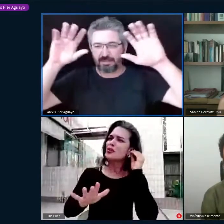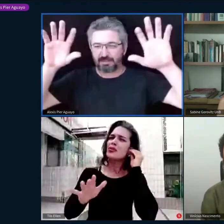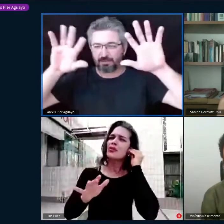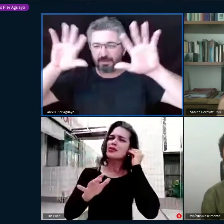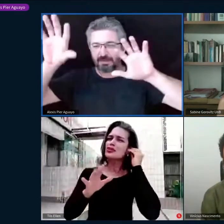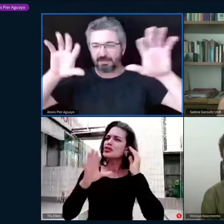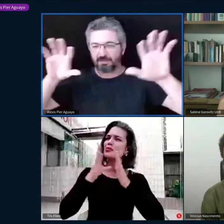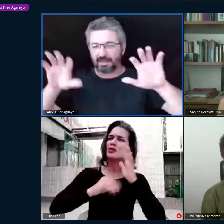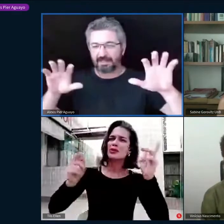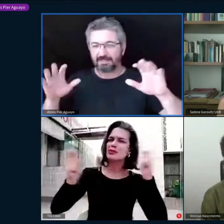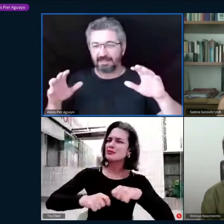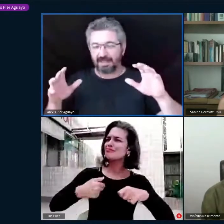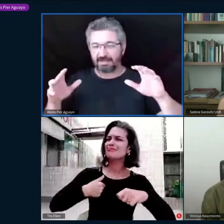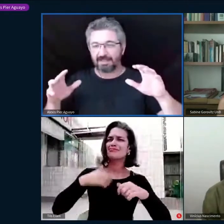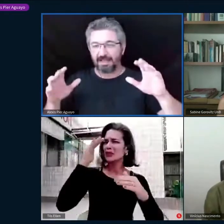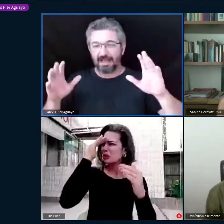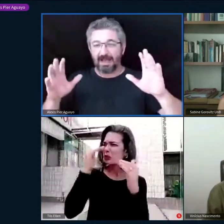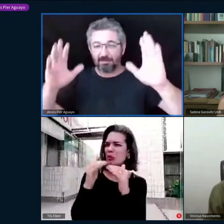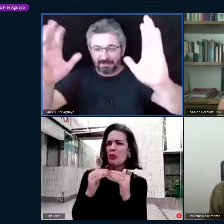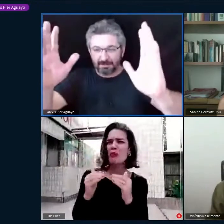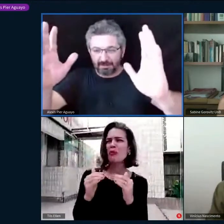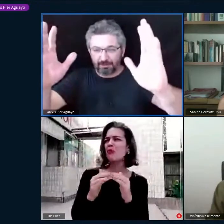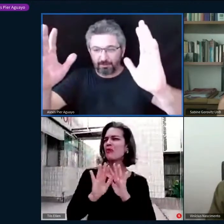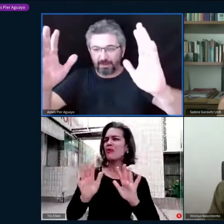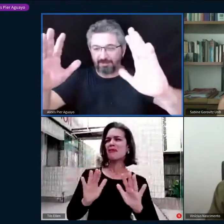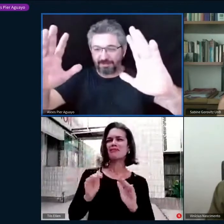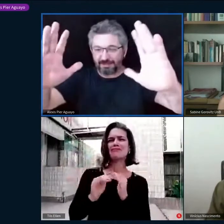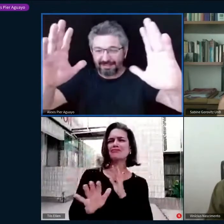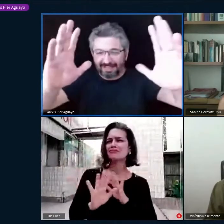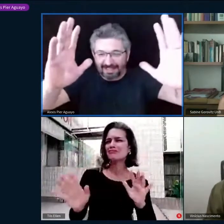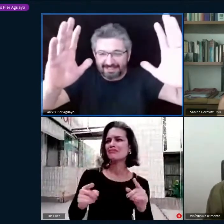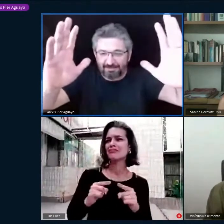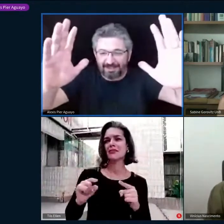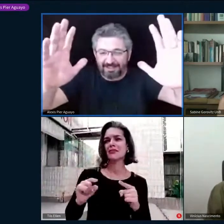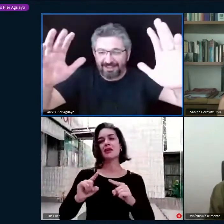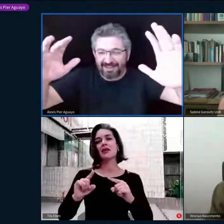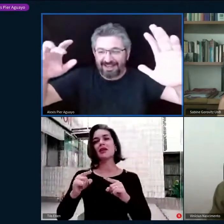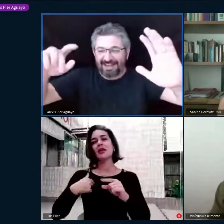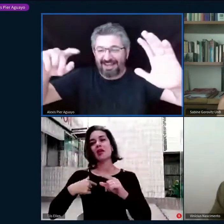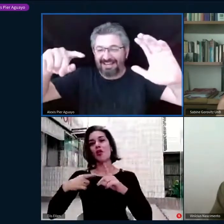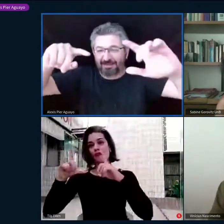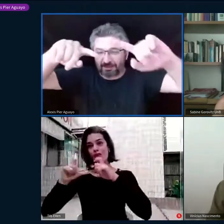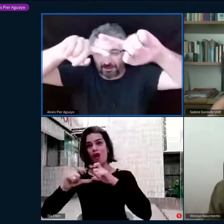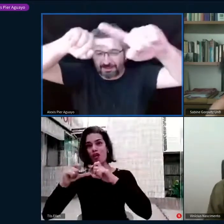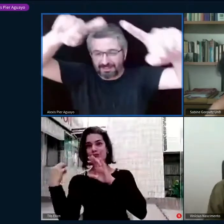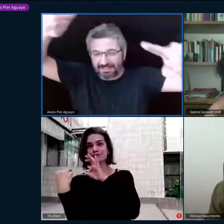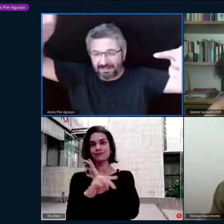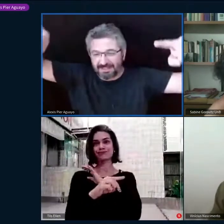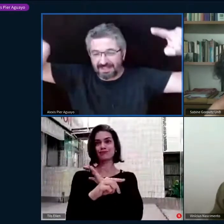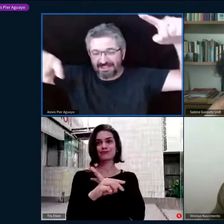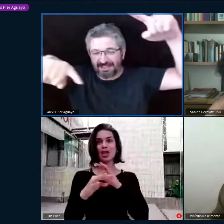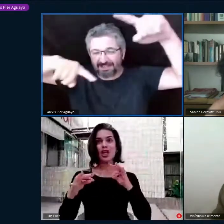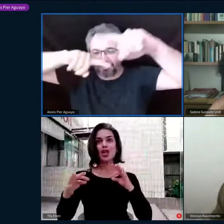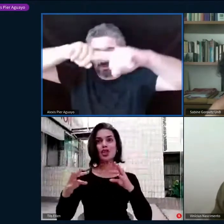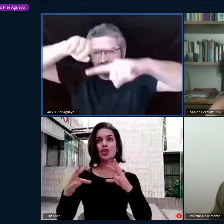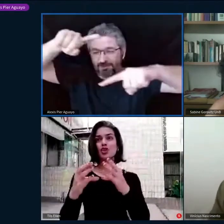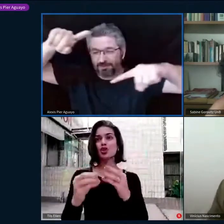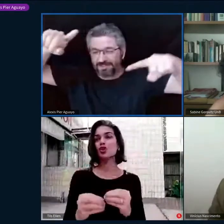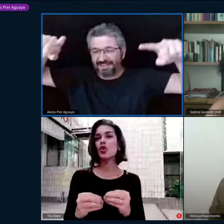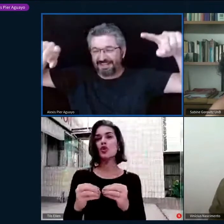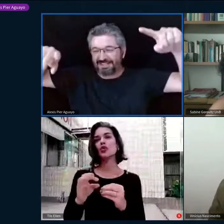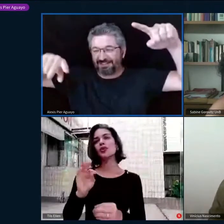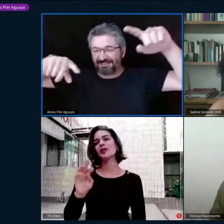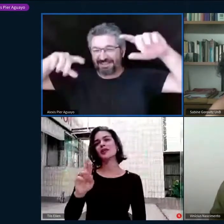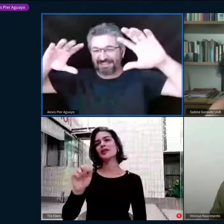sou muito a favor dessas coisas isoladas em caixas. Aí eu mandei uma foto para ela, falei assim, ó, tá aqui, Sabine. Eles são todos transversais, eles são